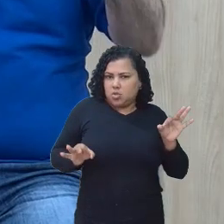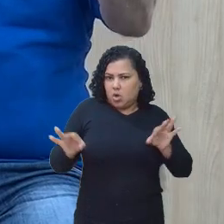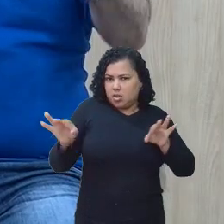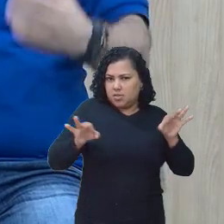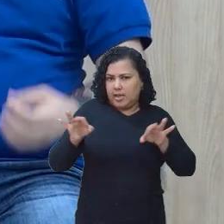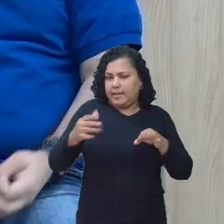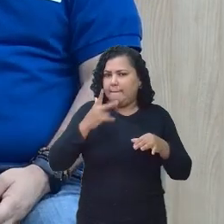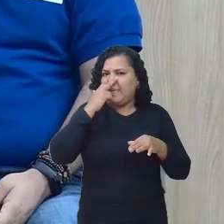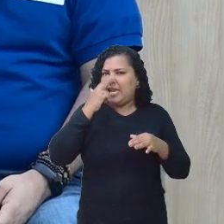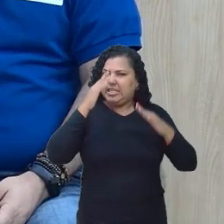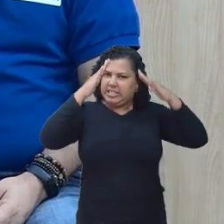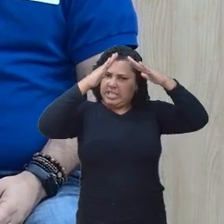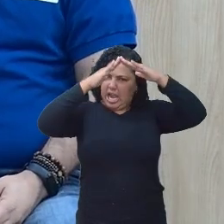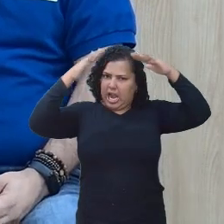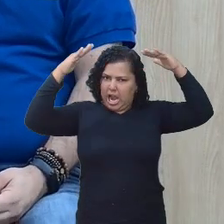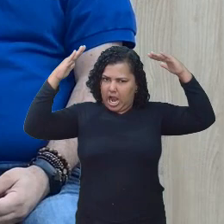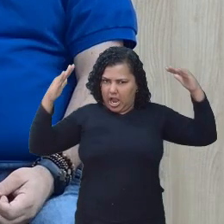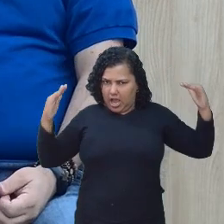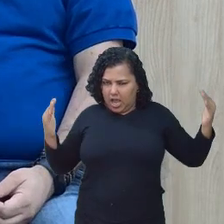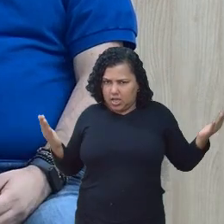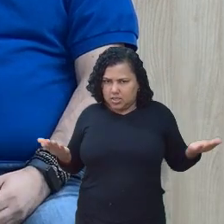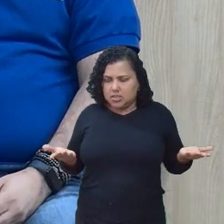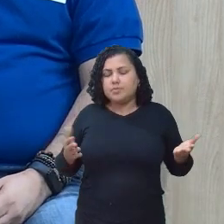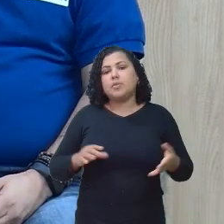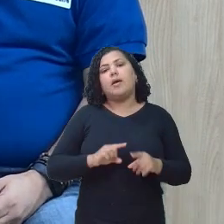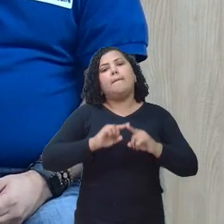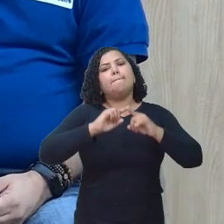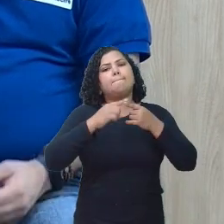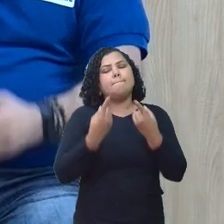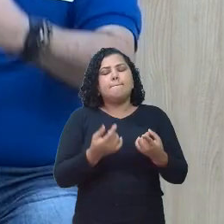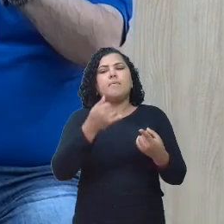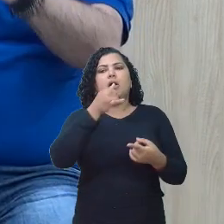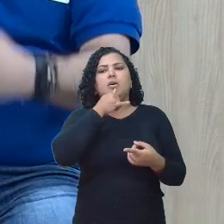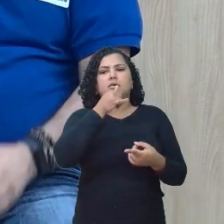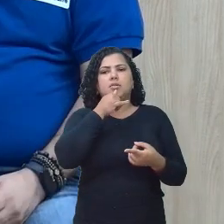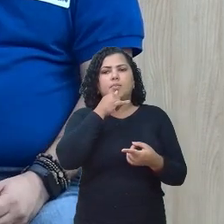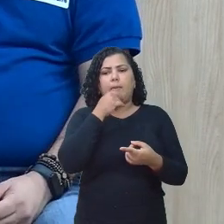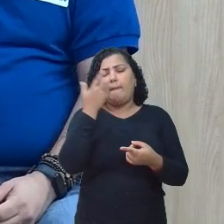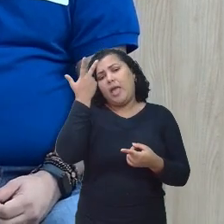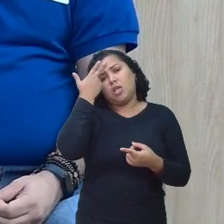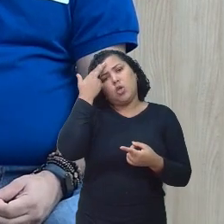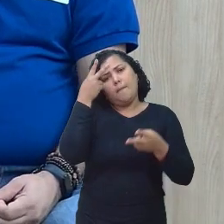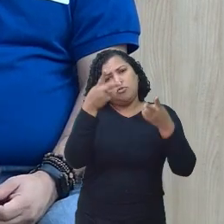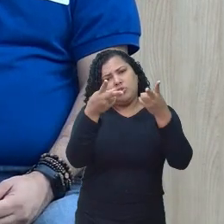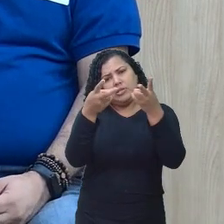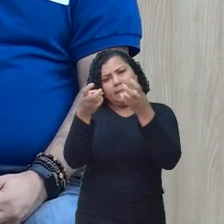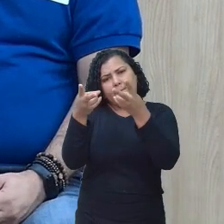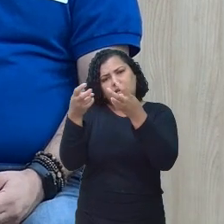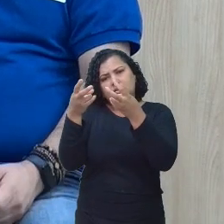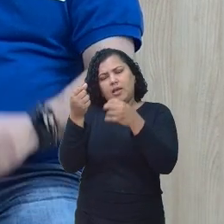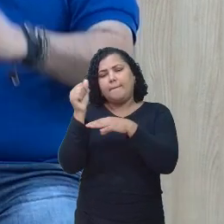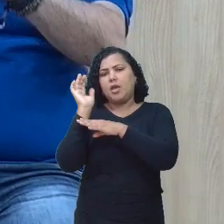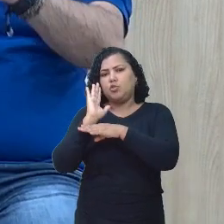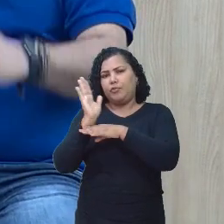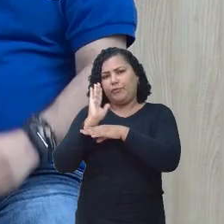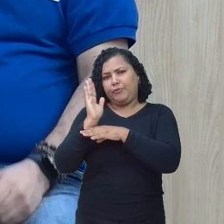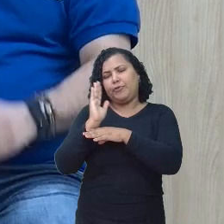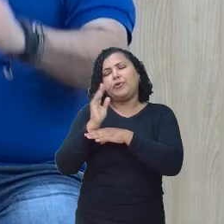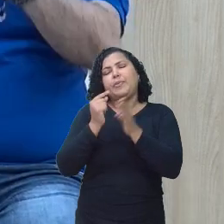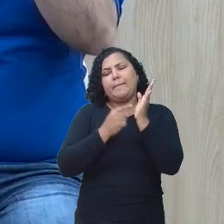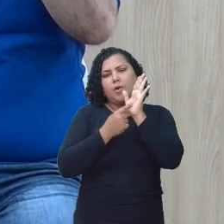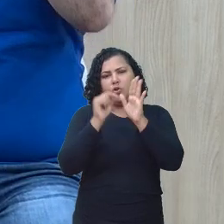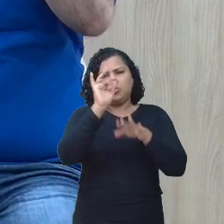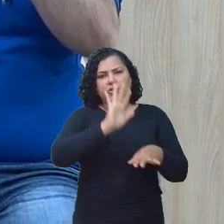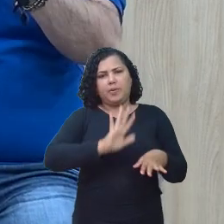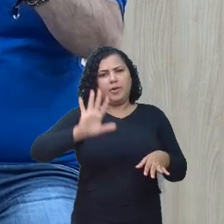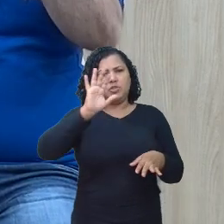rebuscadas, que parecem até umas carruagens, né? Então, é comum a gente ver essas cenas. E só